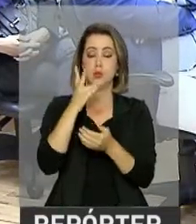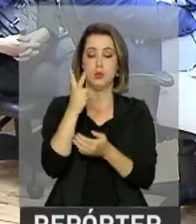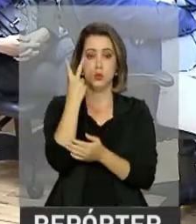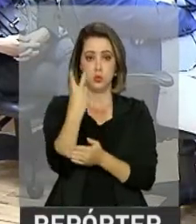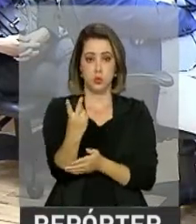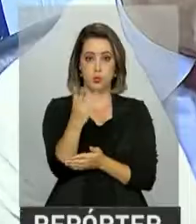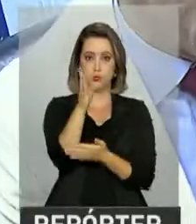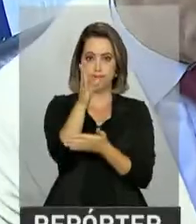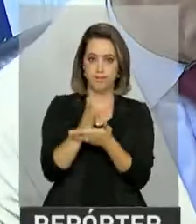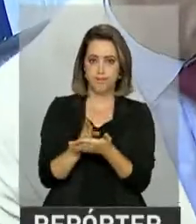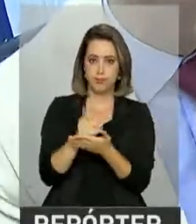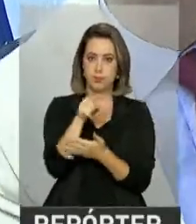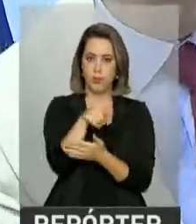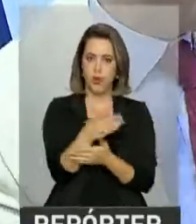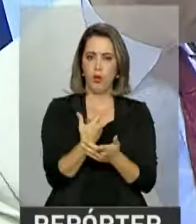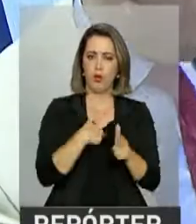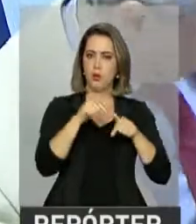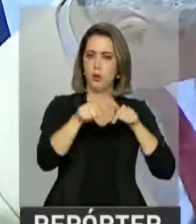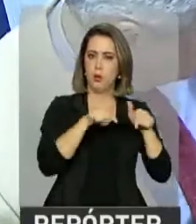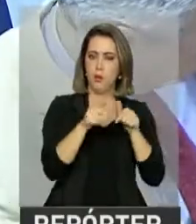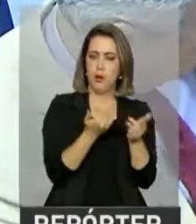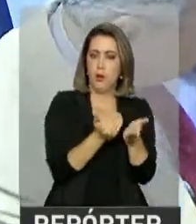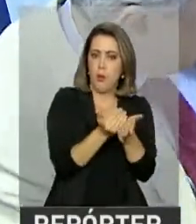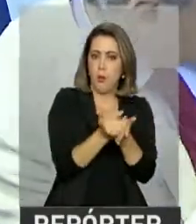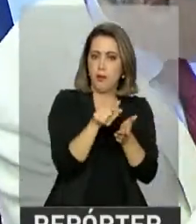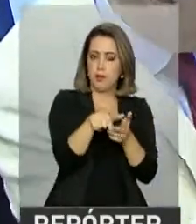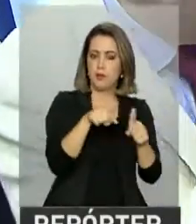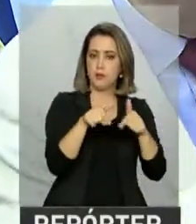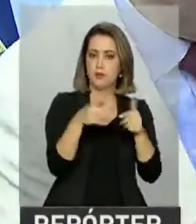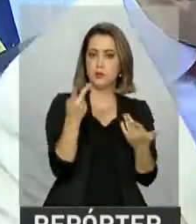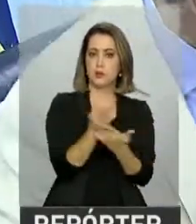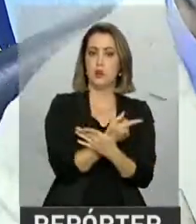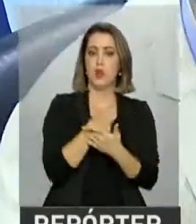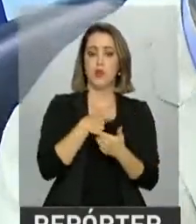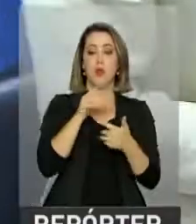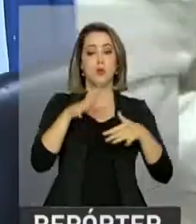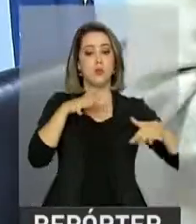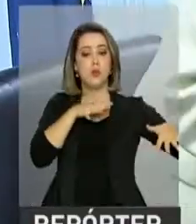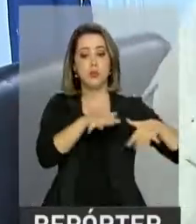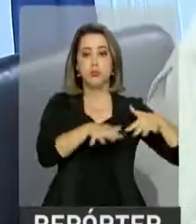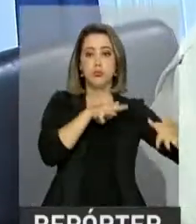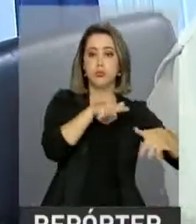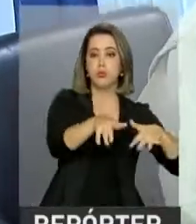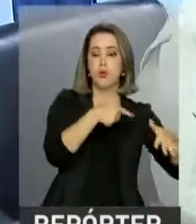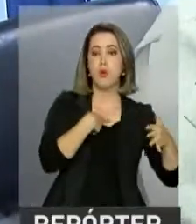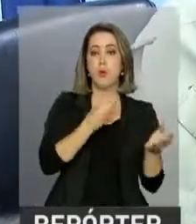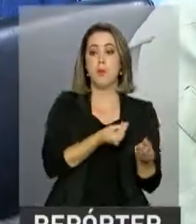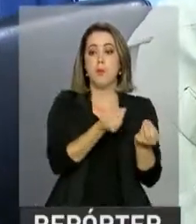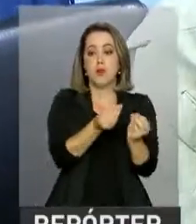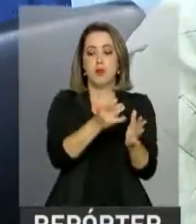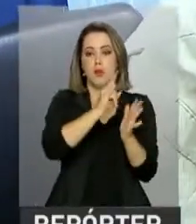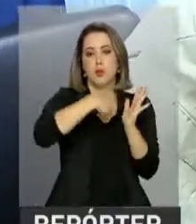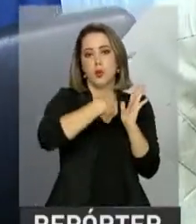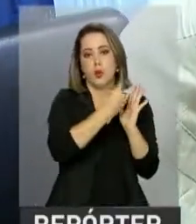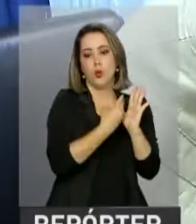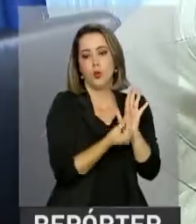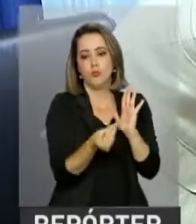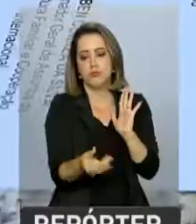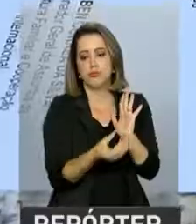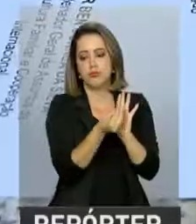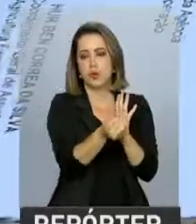duas fases dentre as ações previstas está a realização de mutirões de regularização fundiária na amazônia